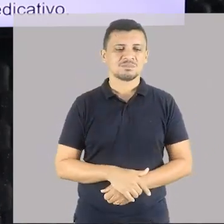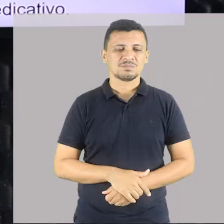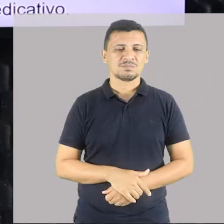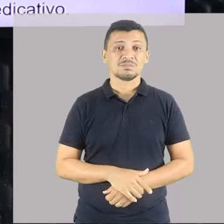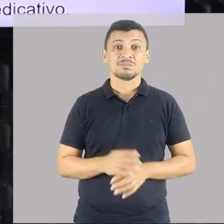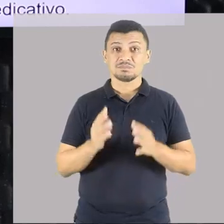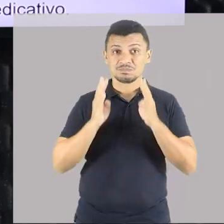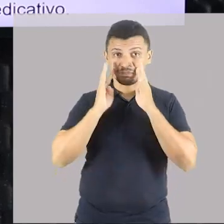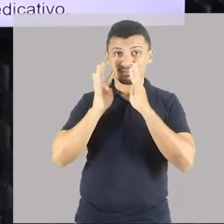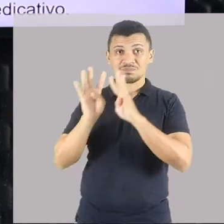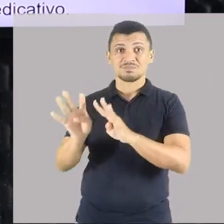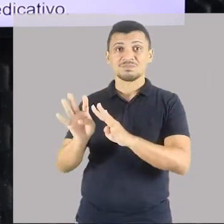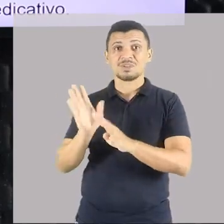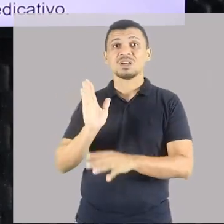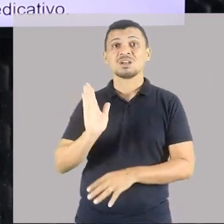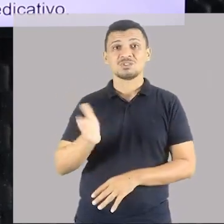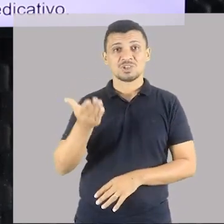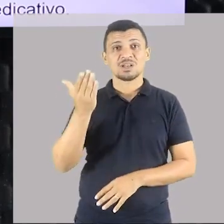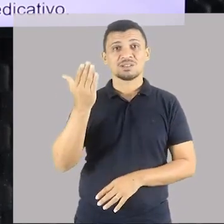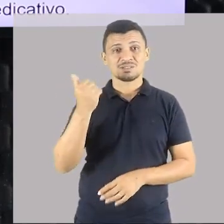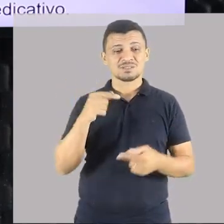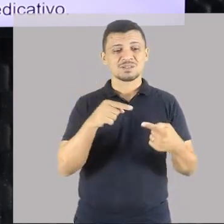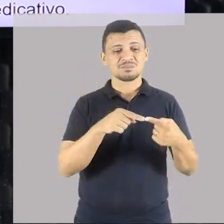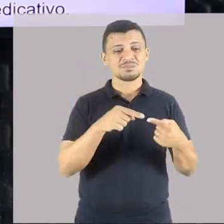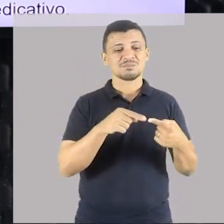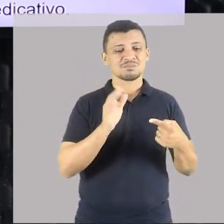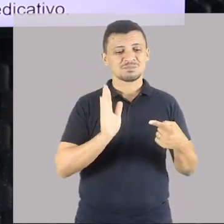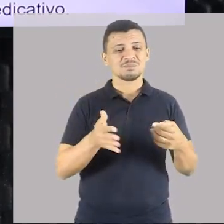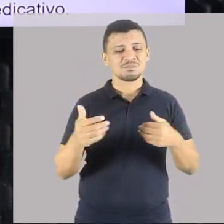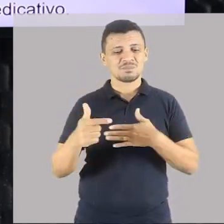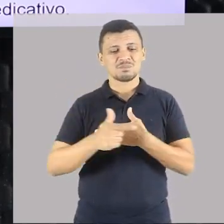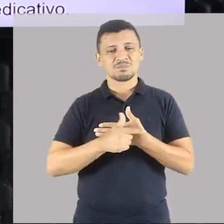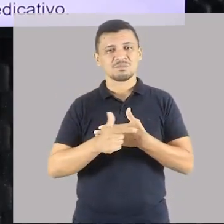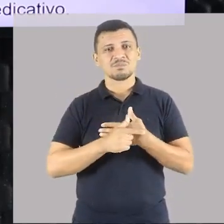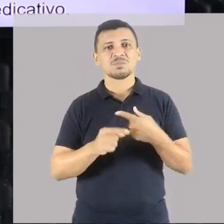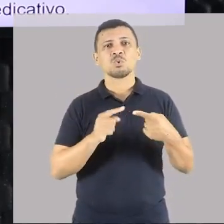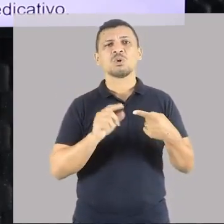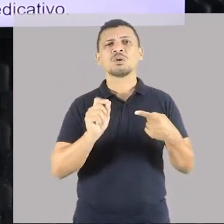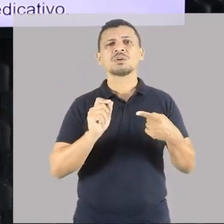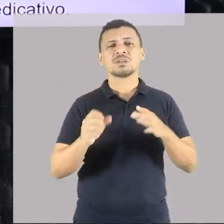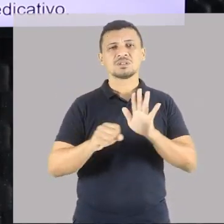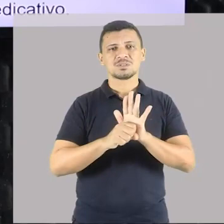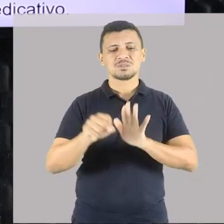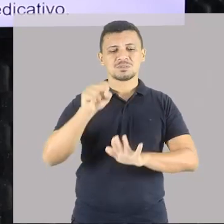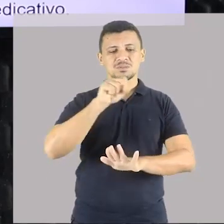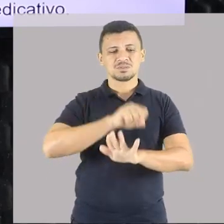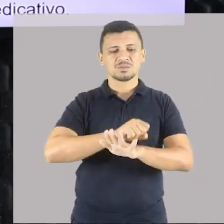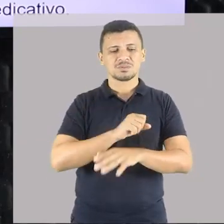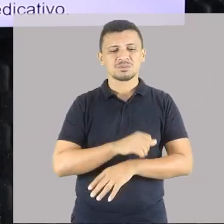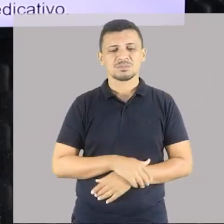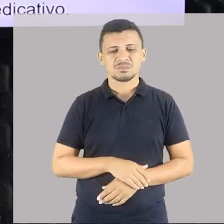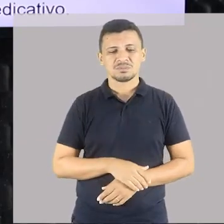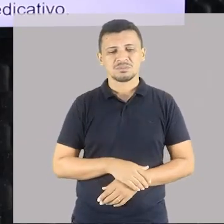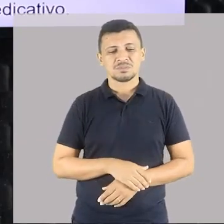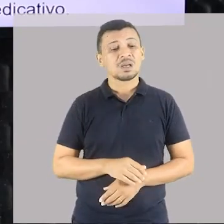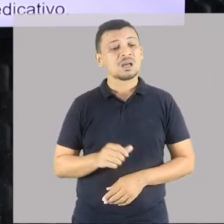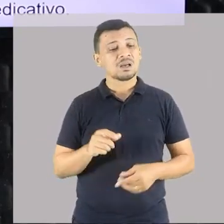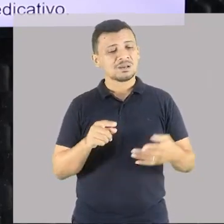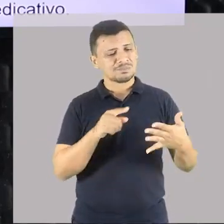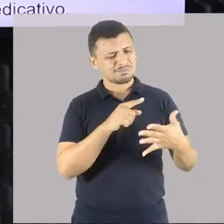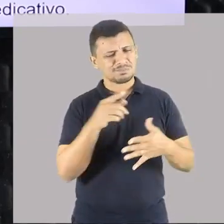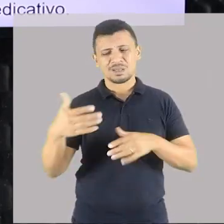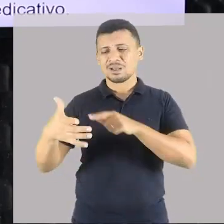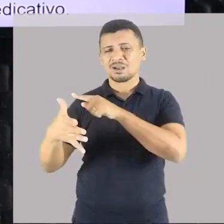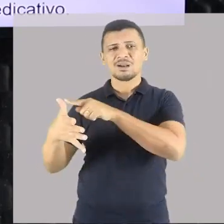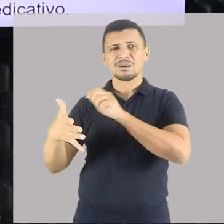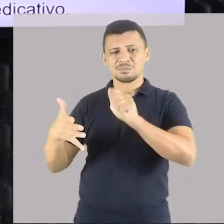Então, atentem, já sei a função do primeiro termo, já sei que tem função de sujeito. Então, poderia ser a letra A. Já